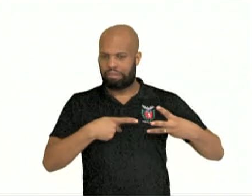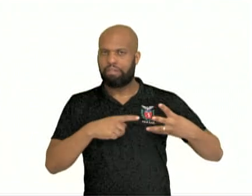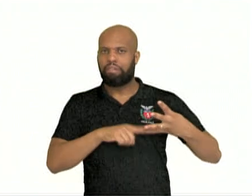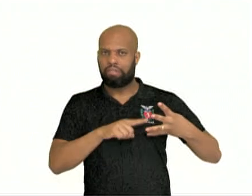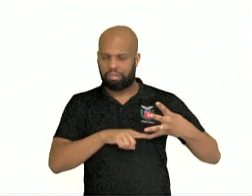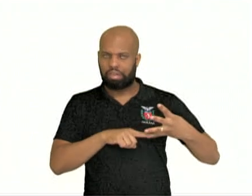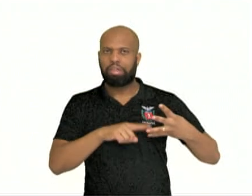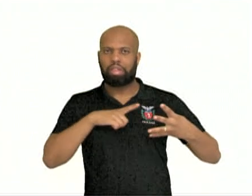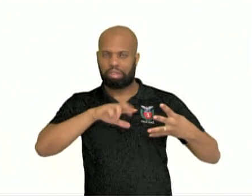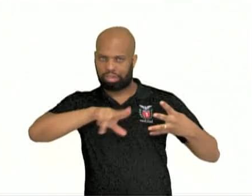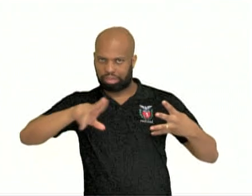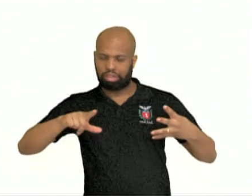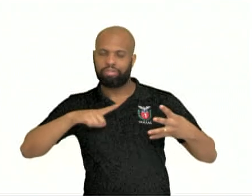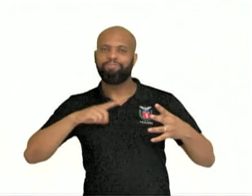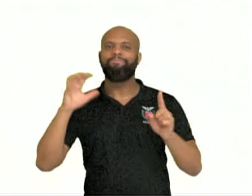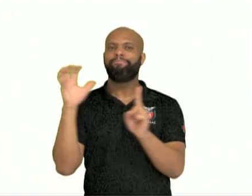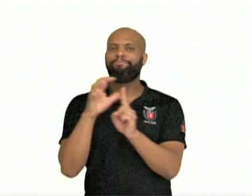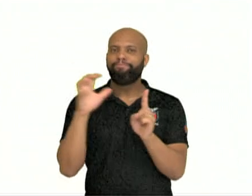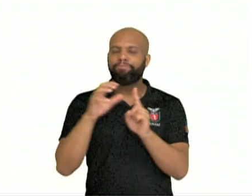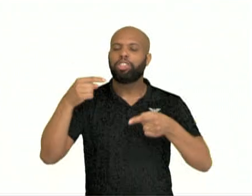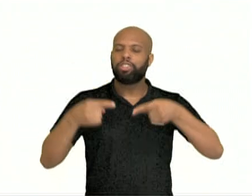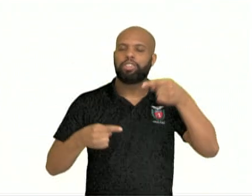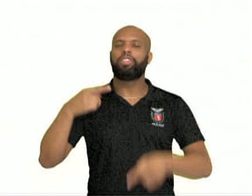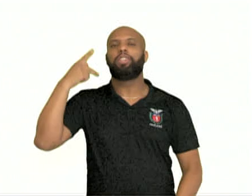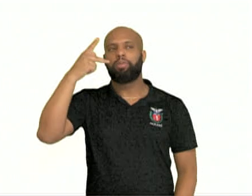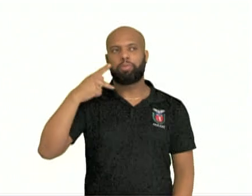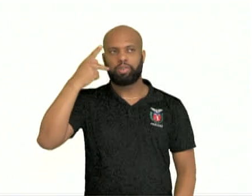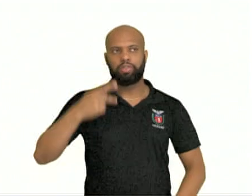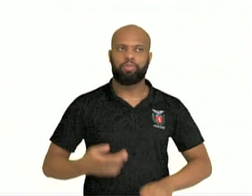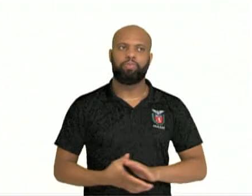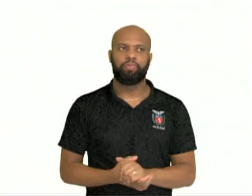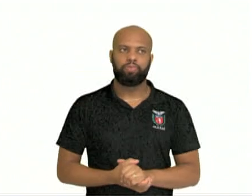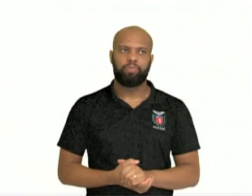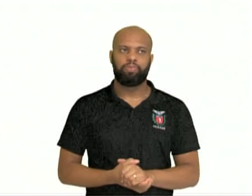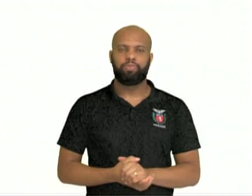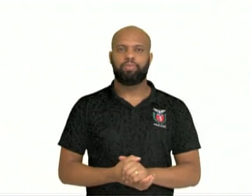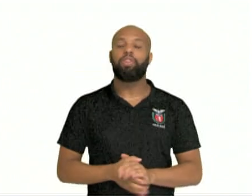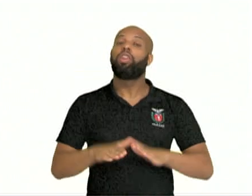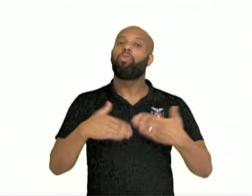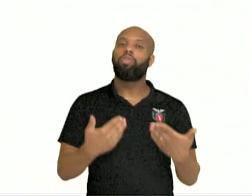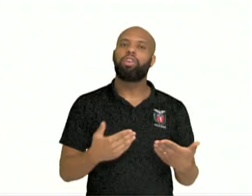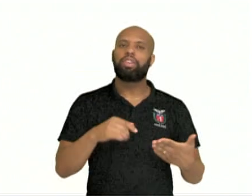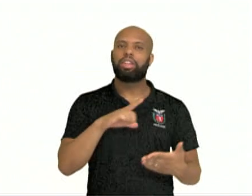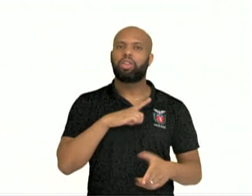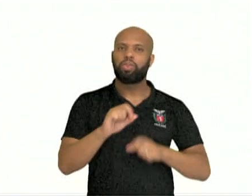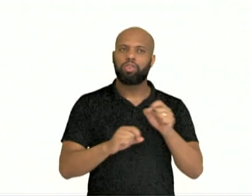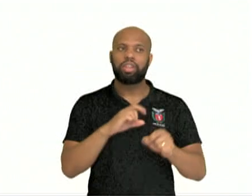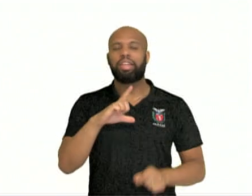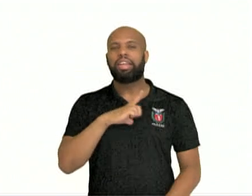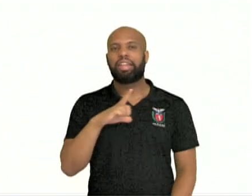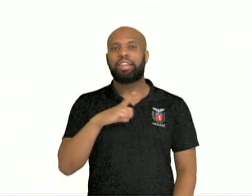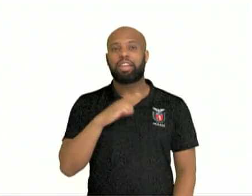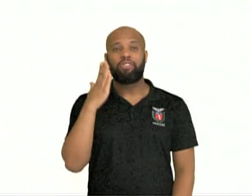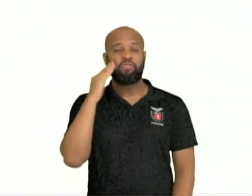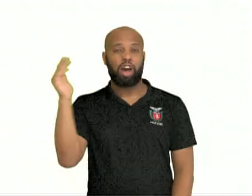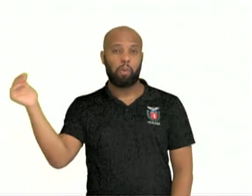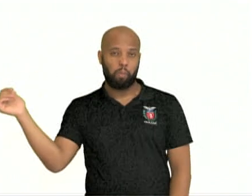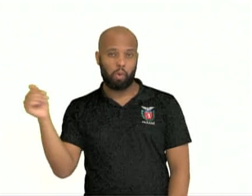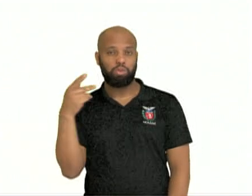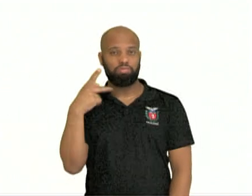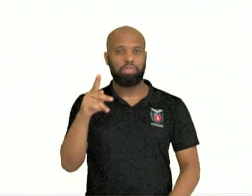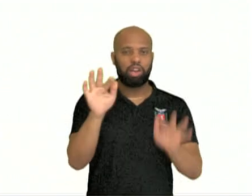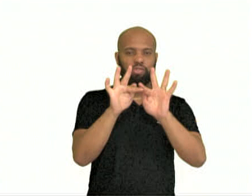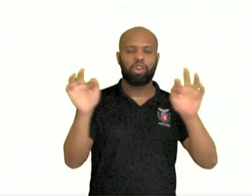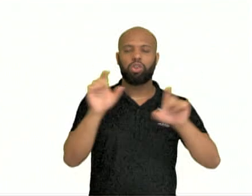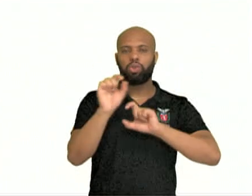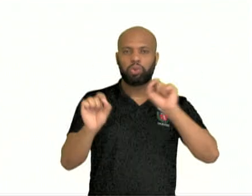política. Lembrando, senhores, né, que uma das grandes célebres frases de Maquiavel